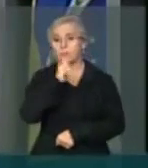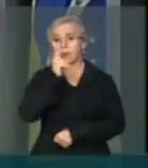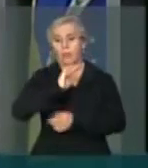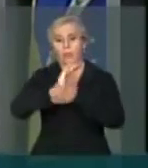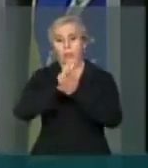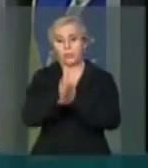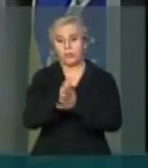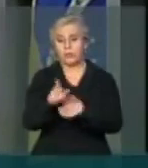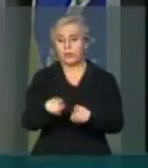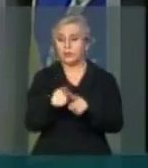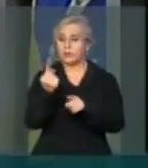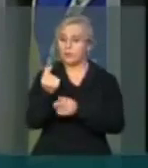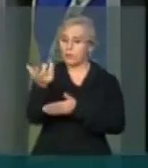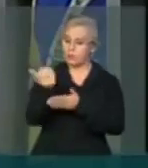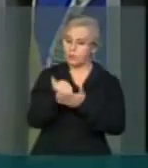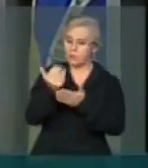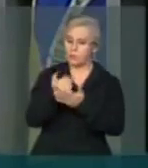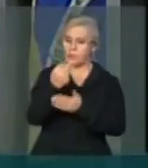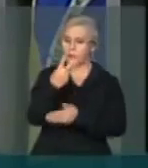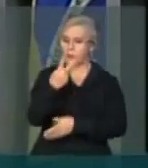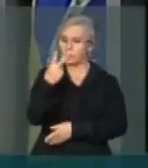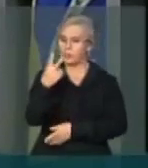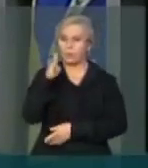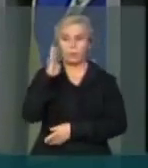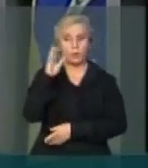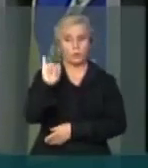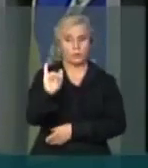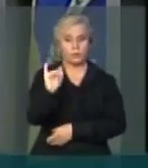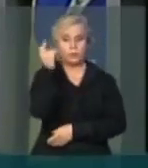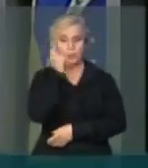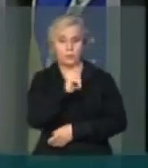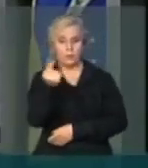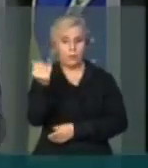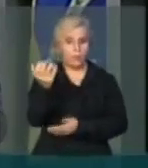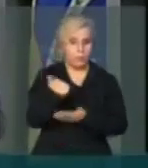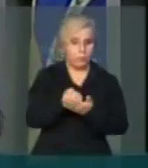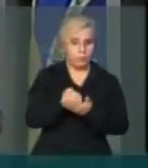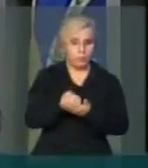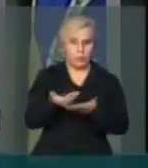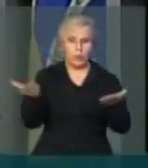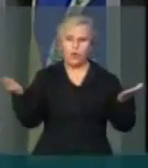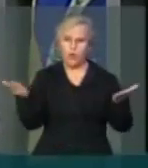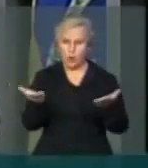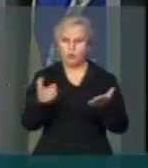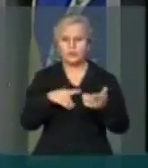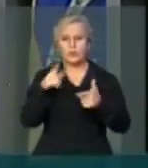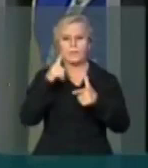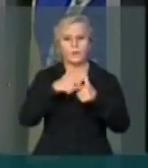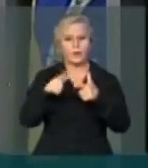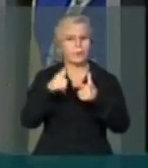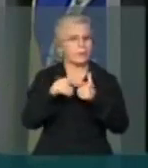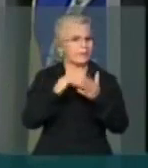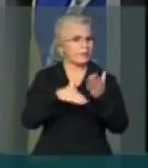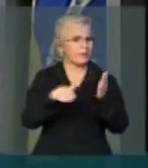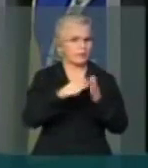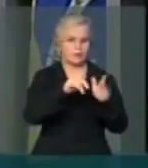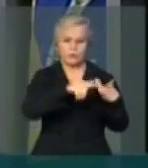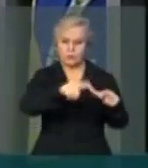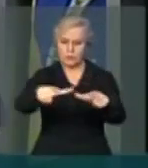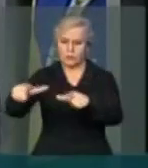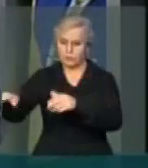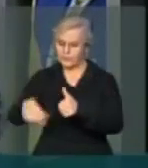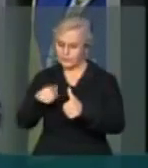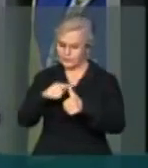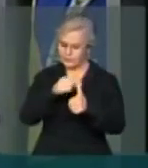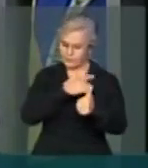uma receita de 32 bilhões. E hoje nós temos problemas em todas as áreas,